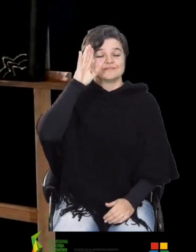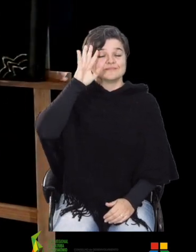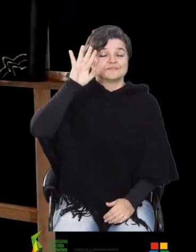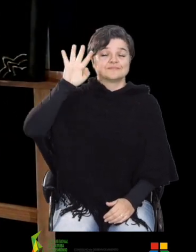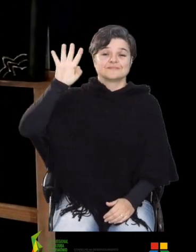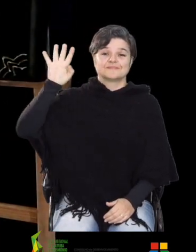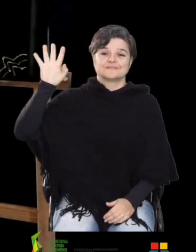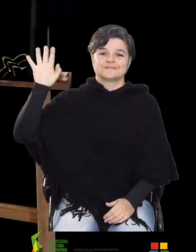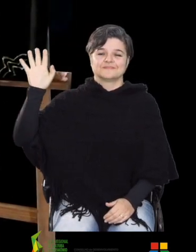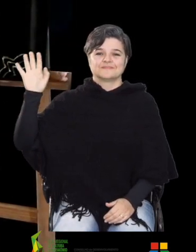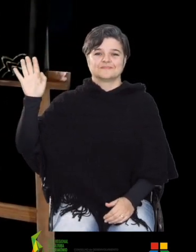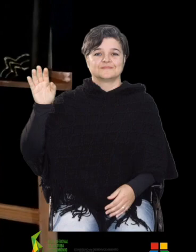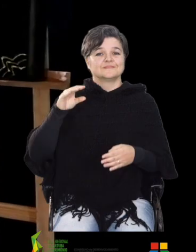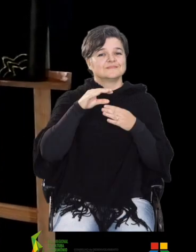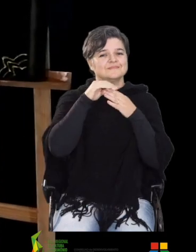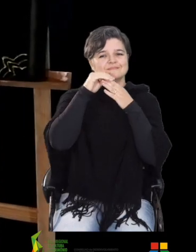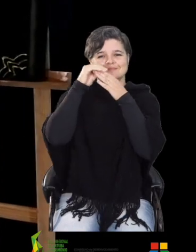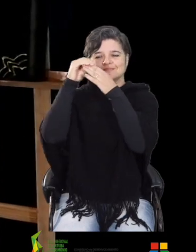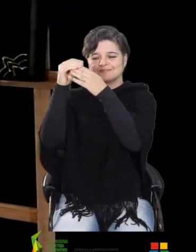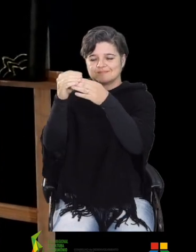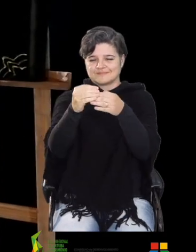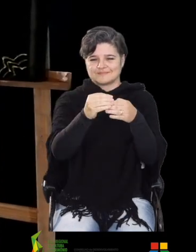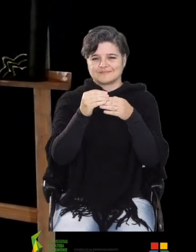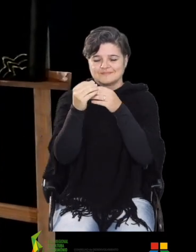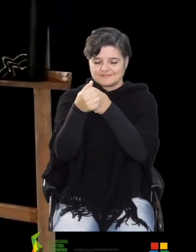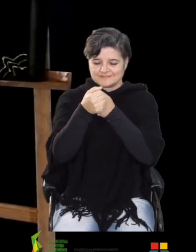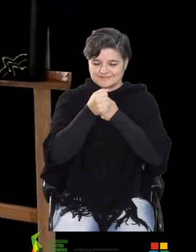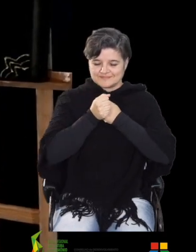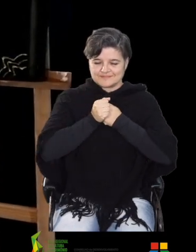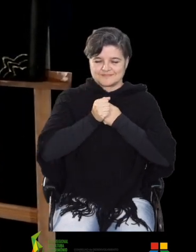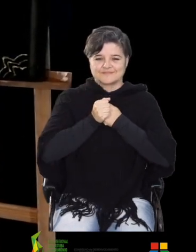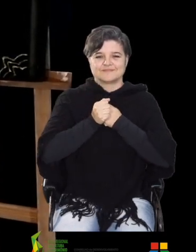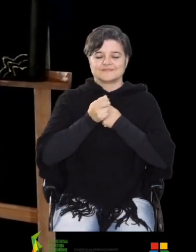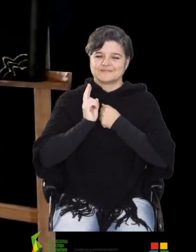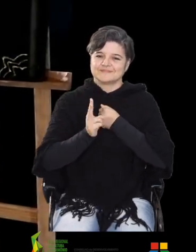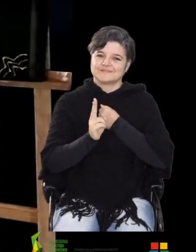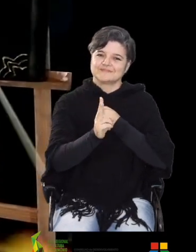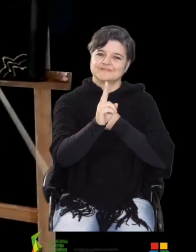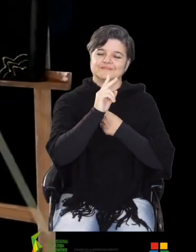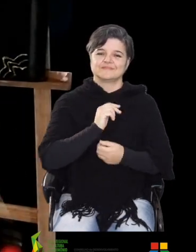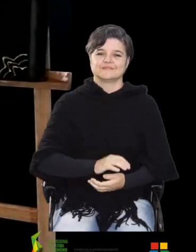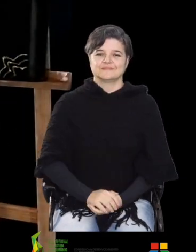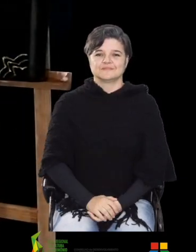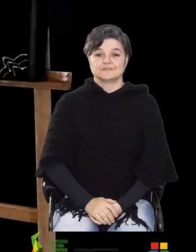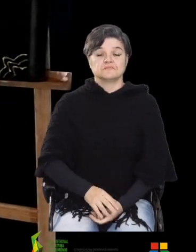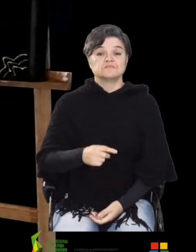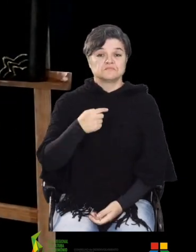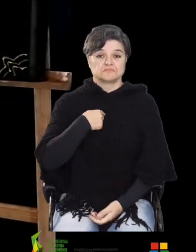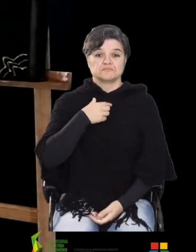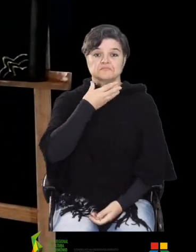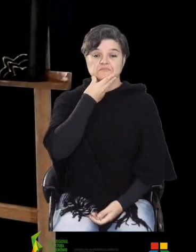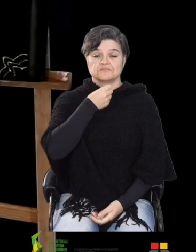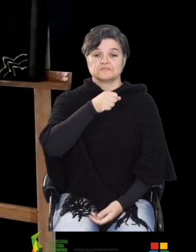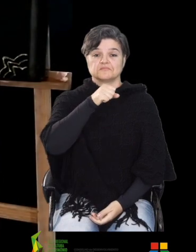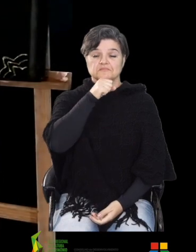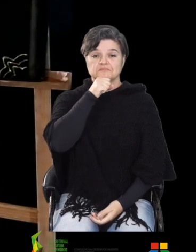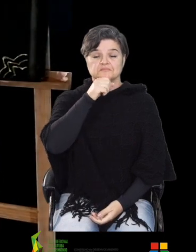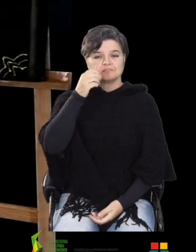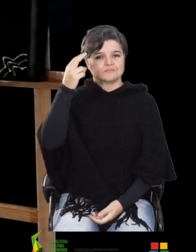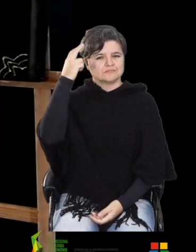que levo comigo em todo momento o meu pai que é